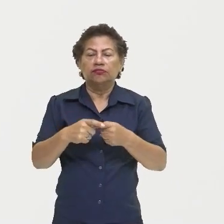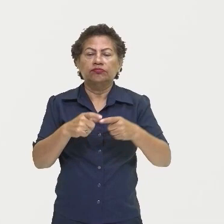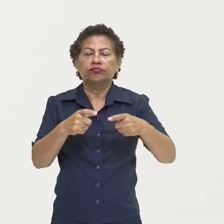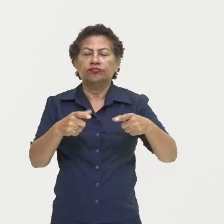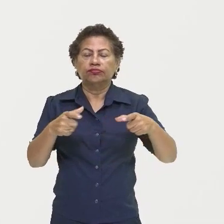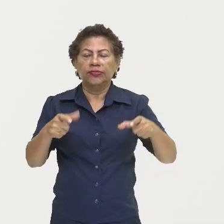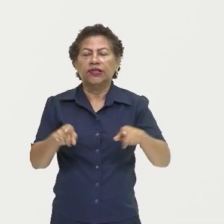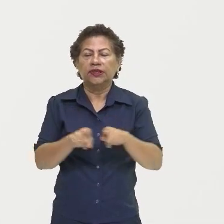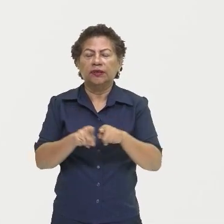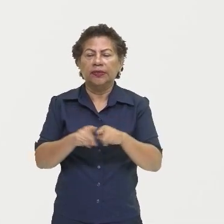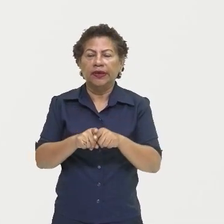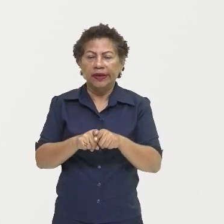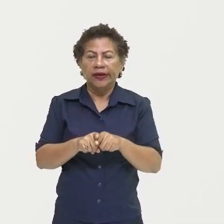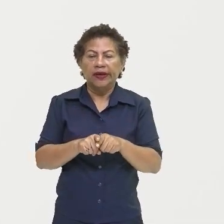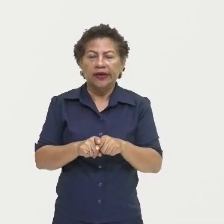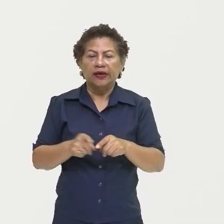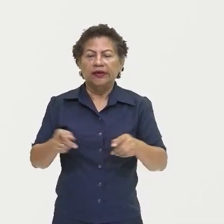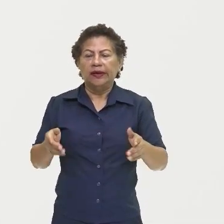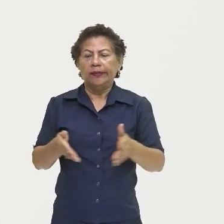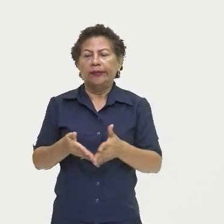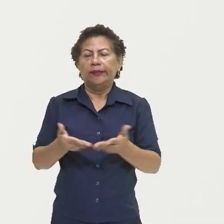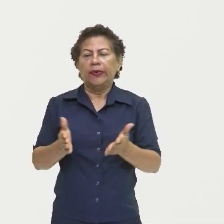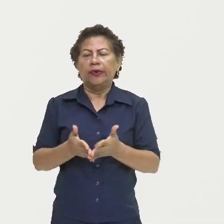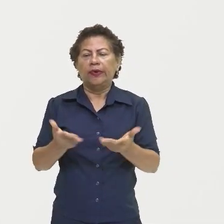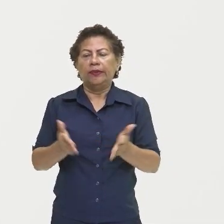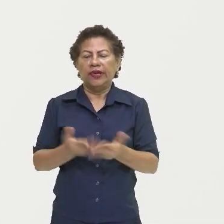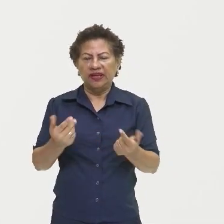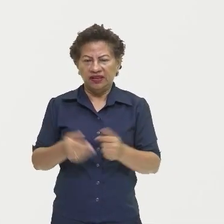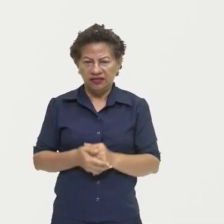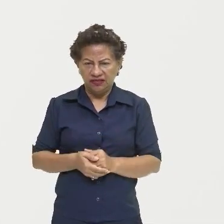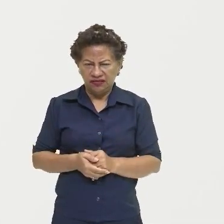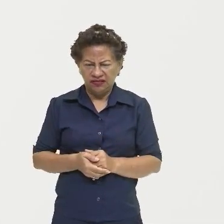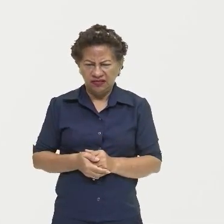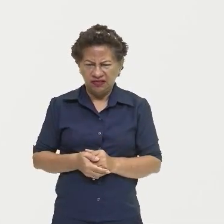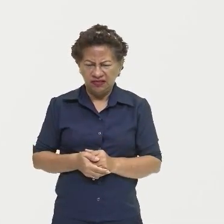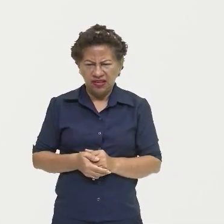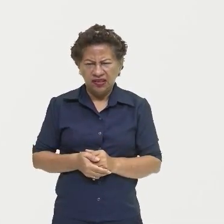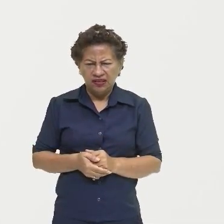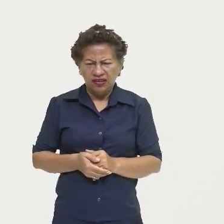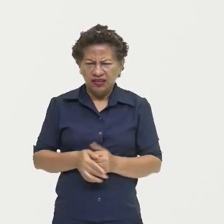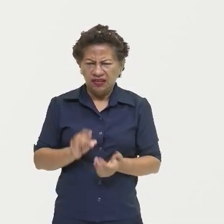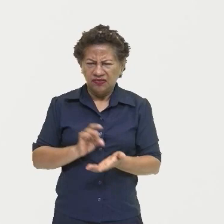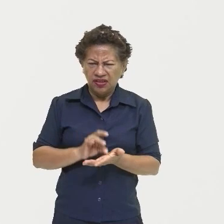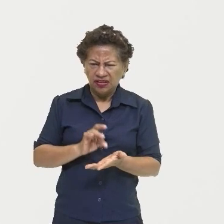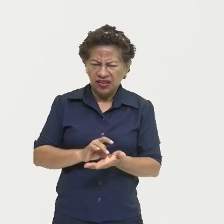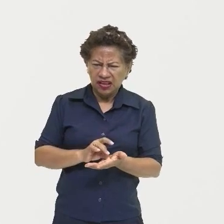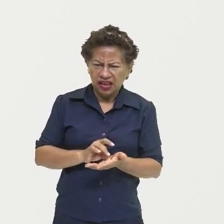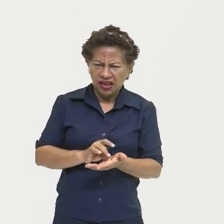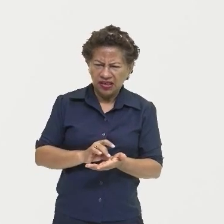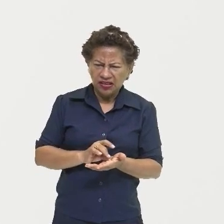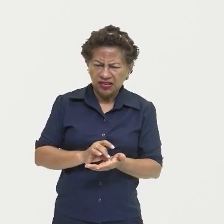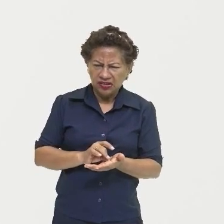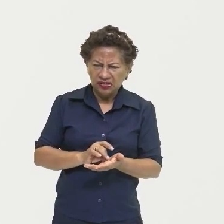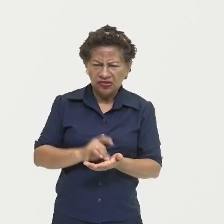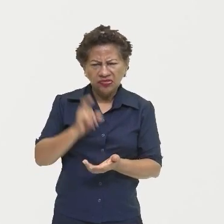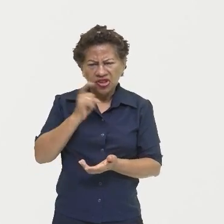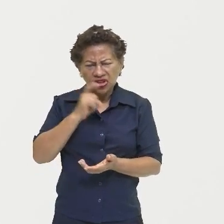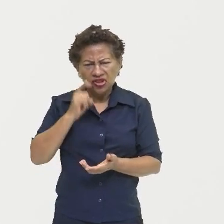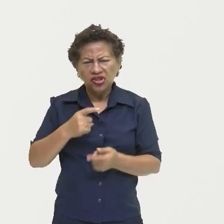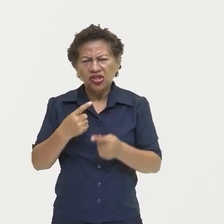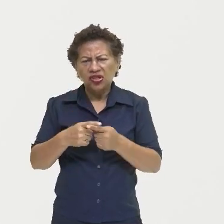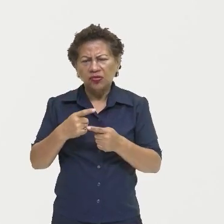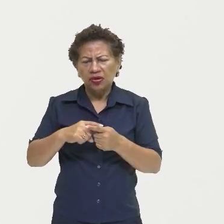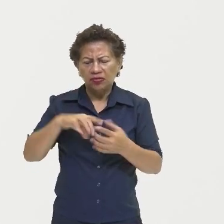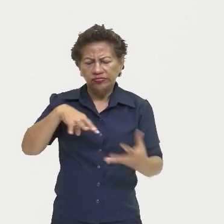da pobreza, né? Será que a globalização acabou gerando também desigualdades sociais, né? Pensem um pouco